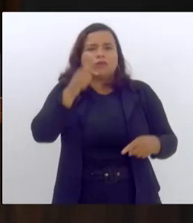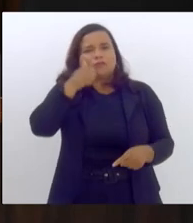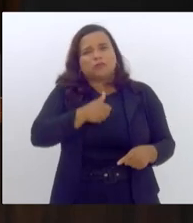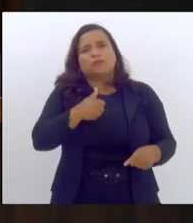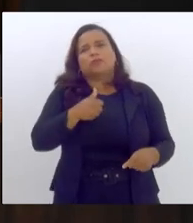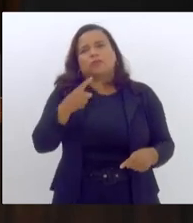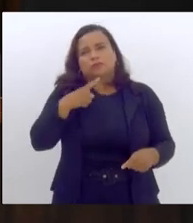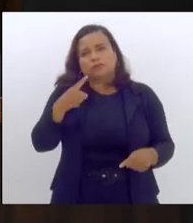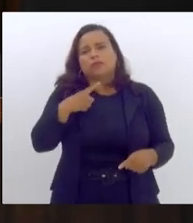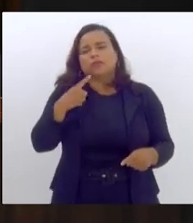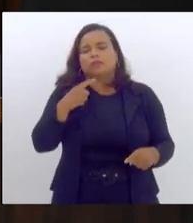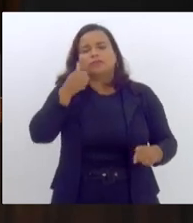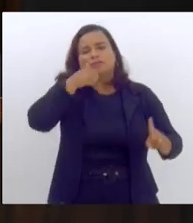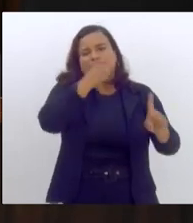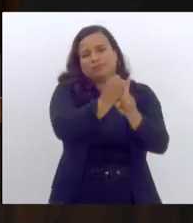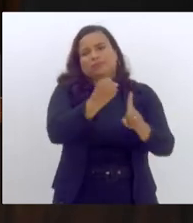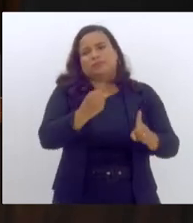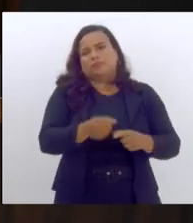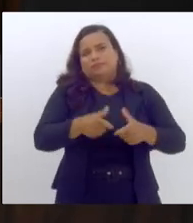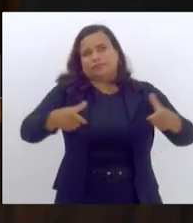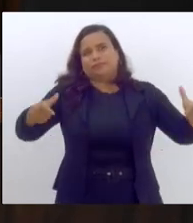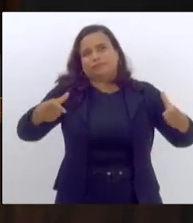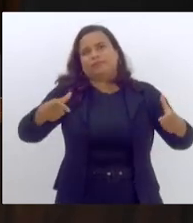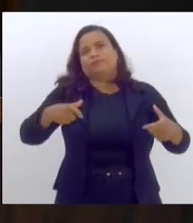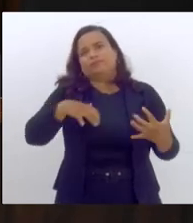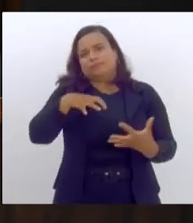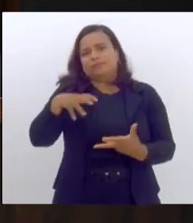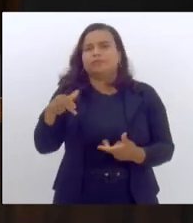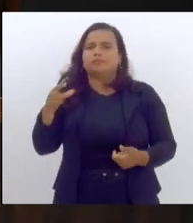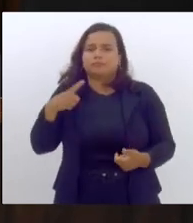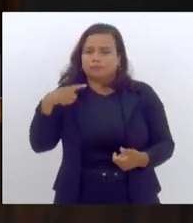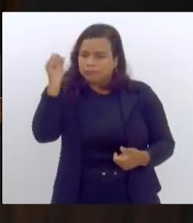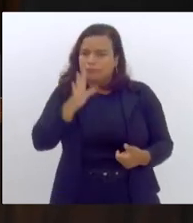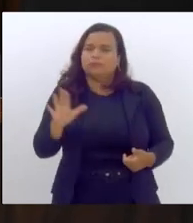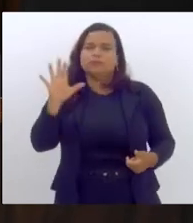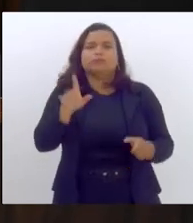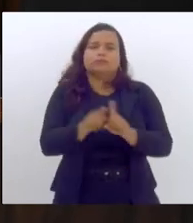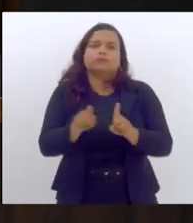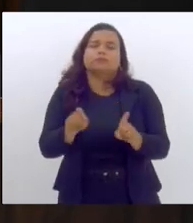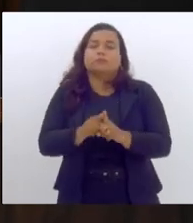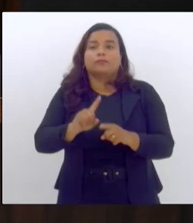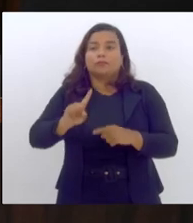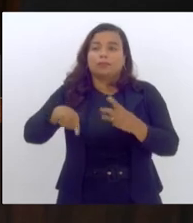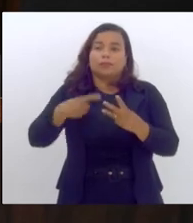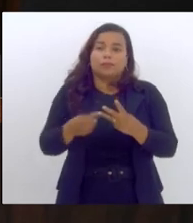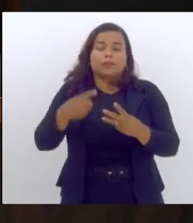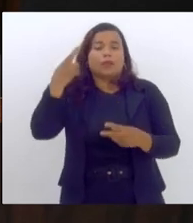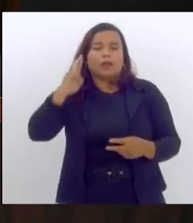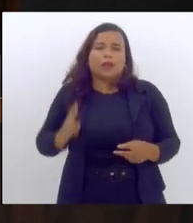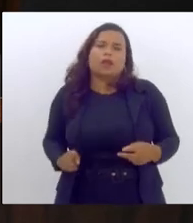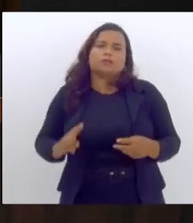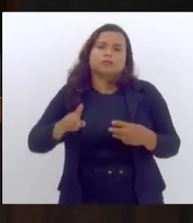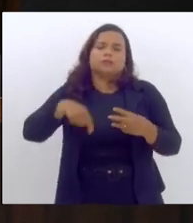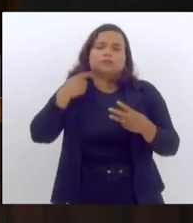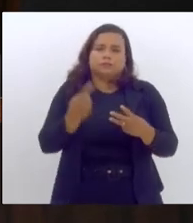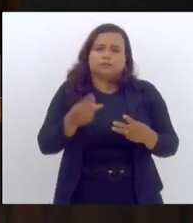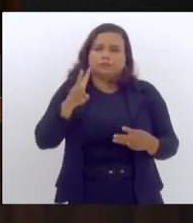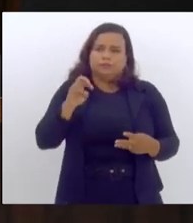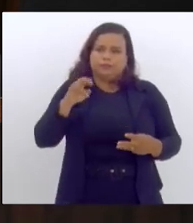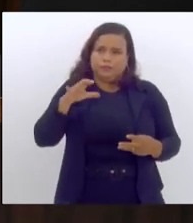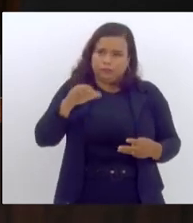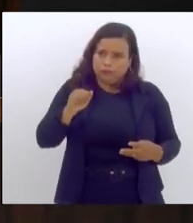tem crescido Brasil afora, mundo afora. Próxima inscrita, a deputada Renata, logo seguida a Verônica e a